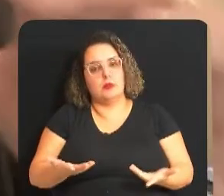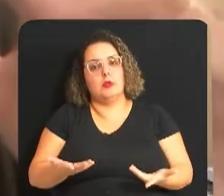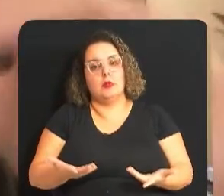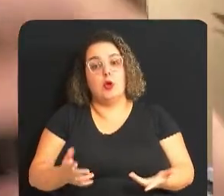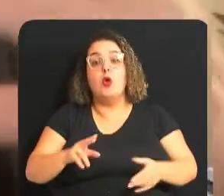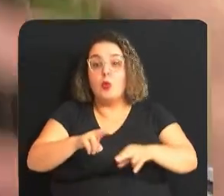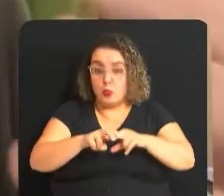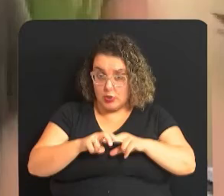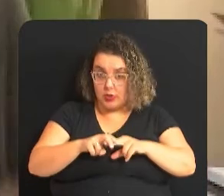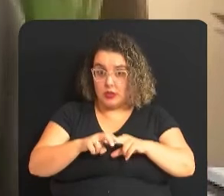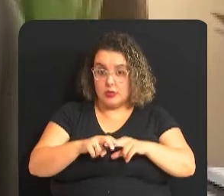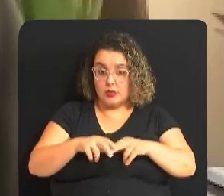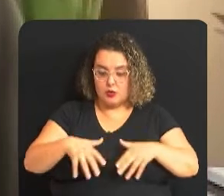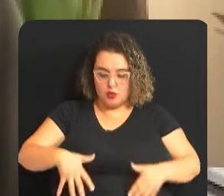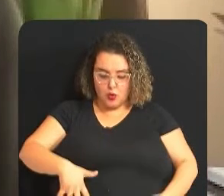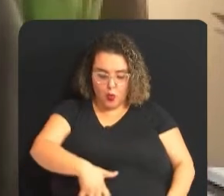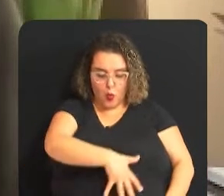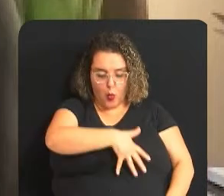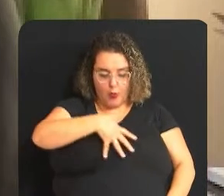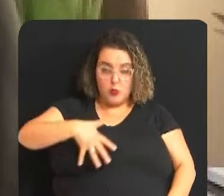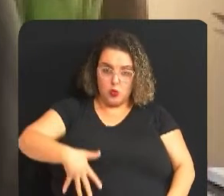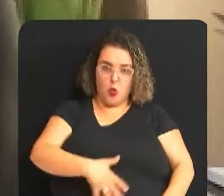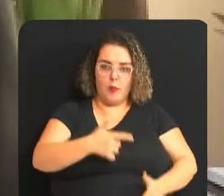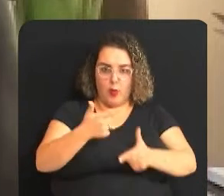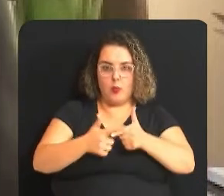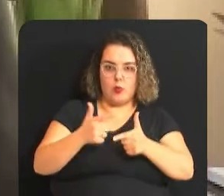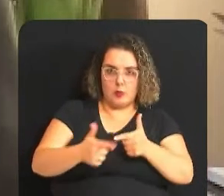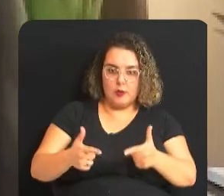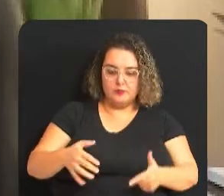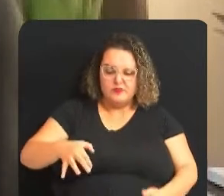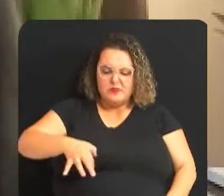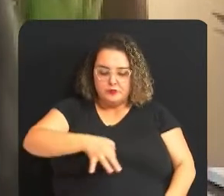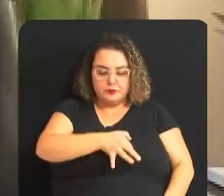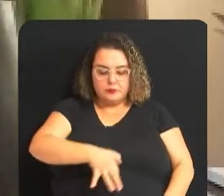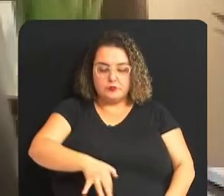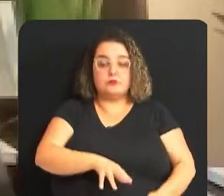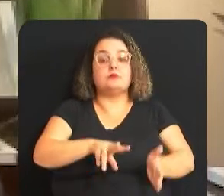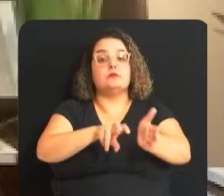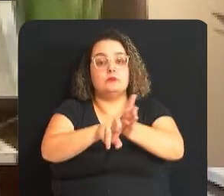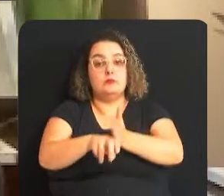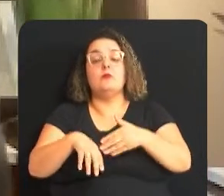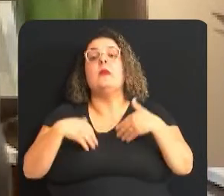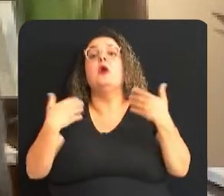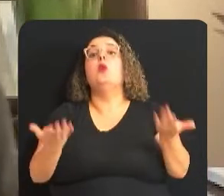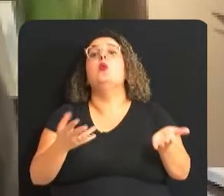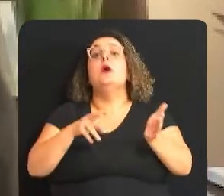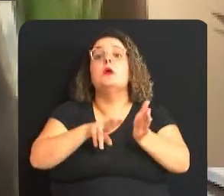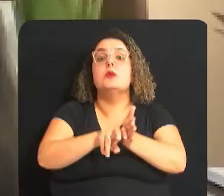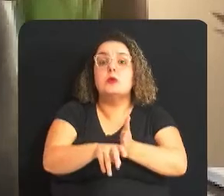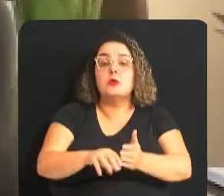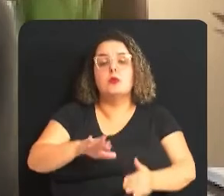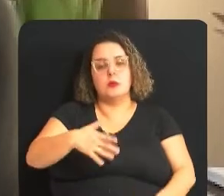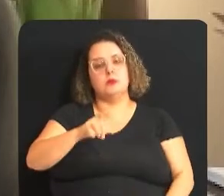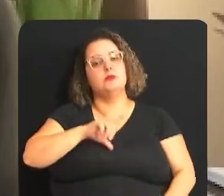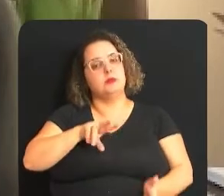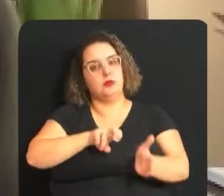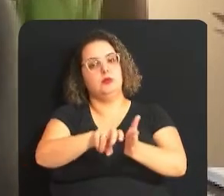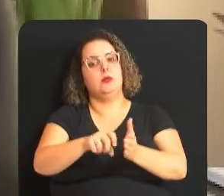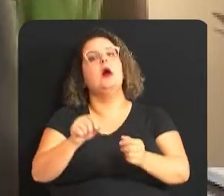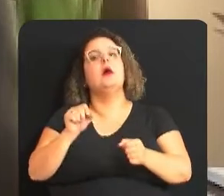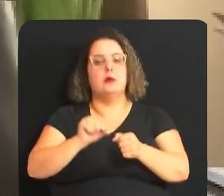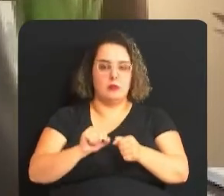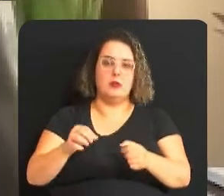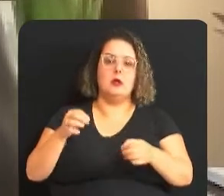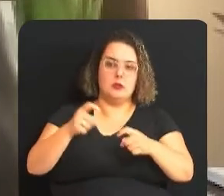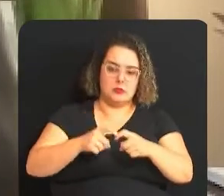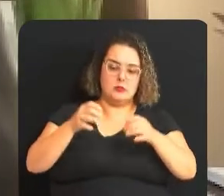na barriga, no abdômen, no intestino, é ter o diagnóstico. Qual é o diagnóstico? Quando eu tenho o diagnóstico, eu faço medicina.